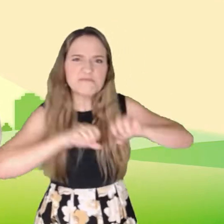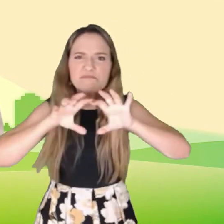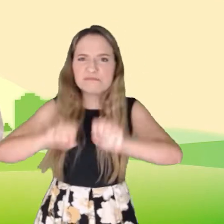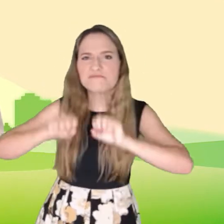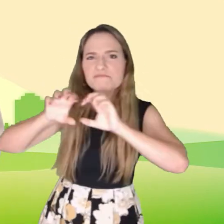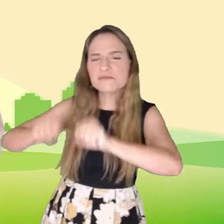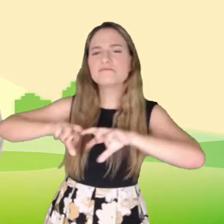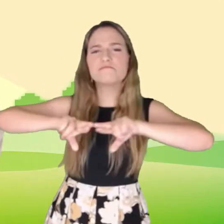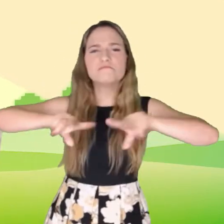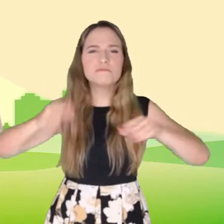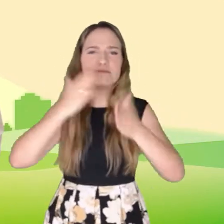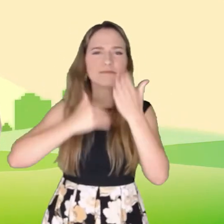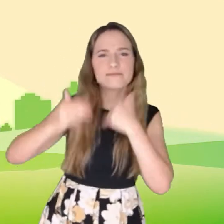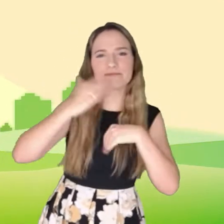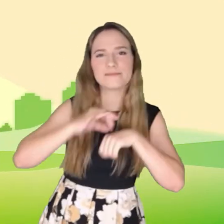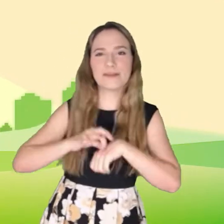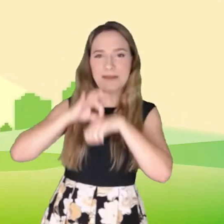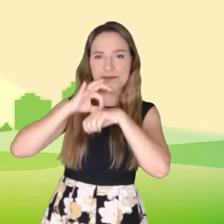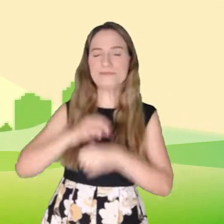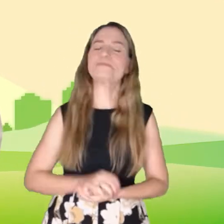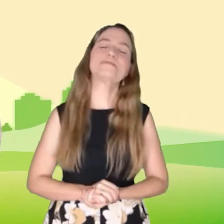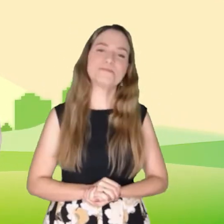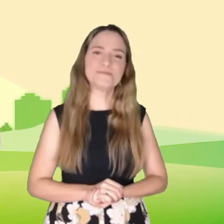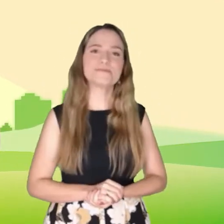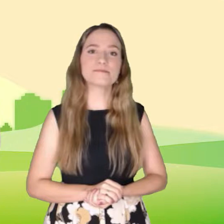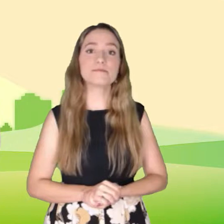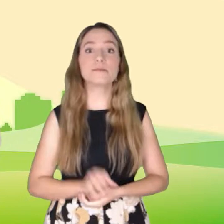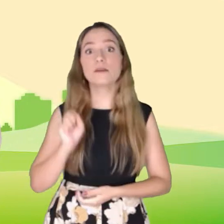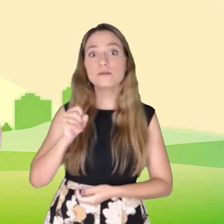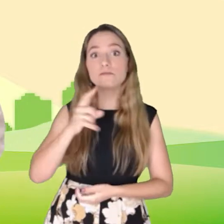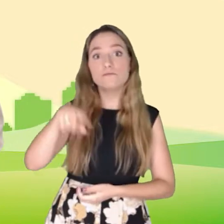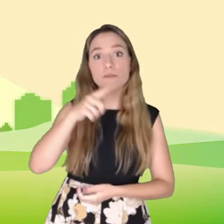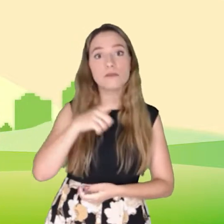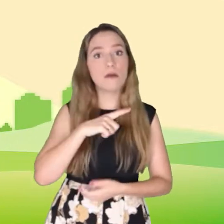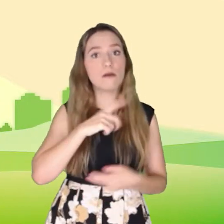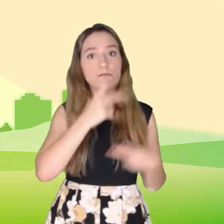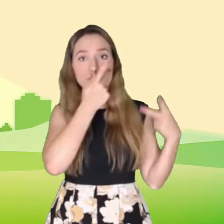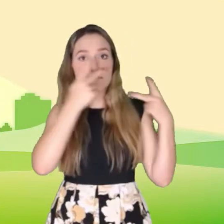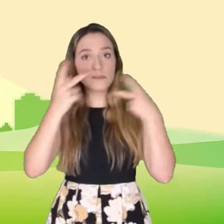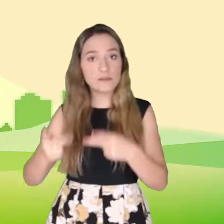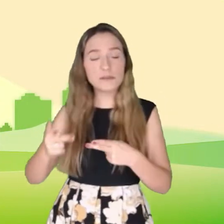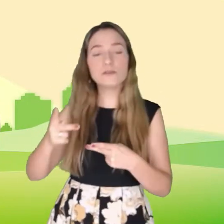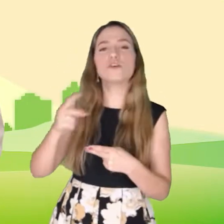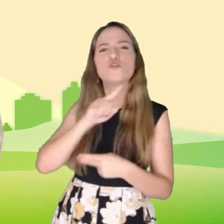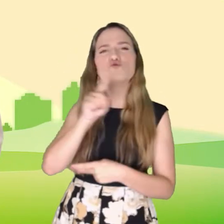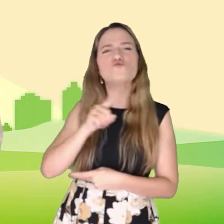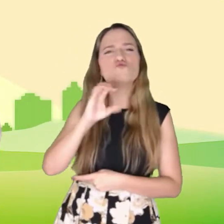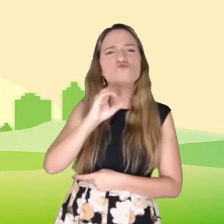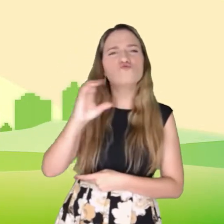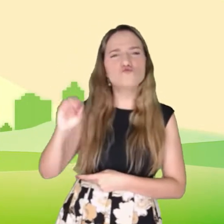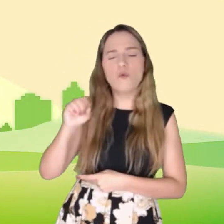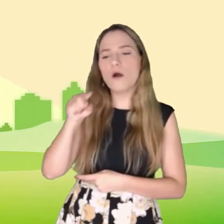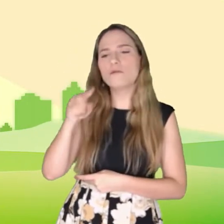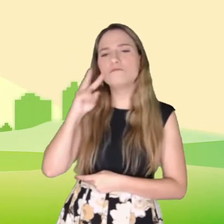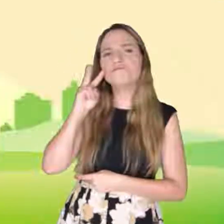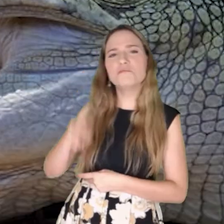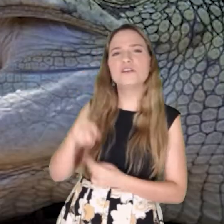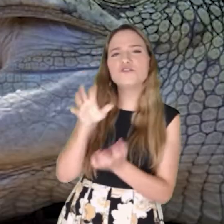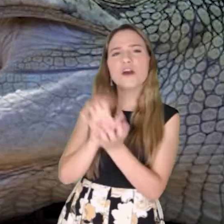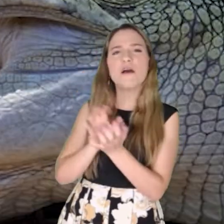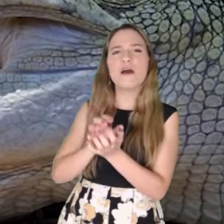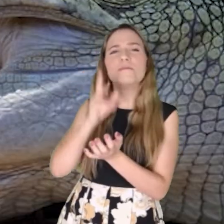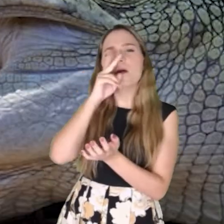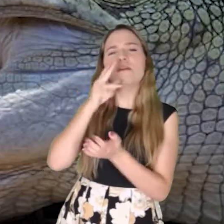porte, que caçam uma variedade de presas. E quando você visita um zoológico, é comum ver um